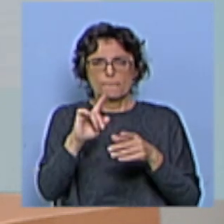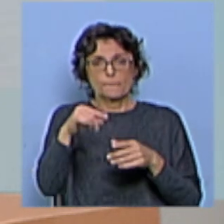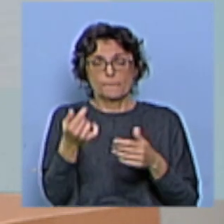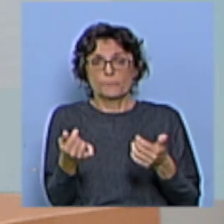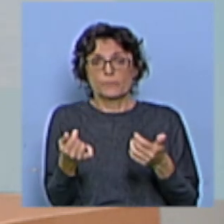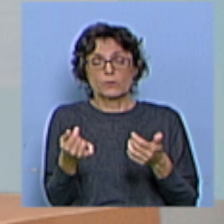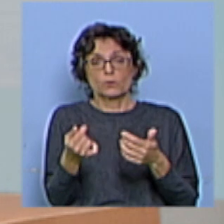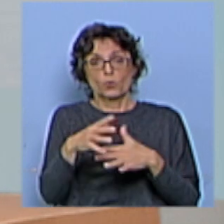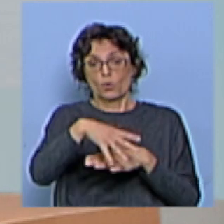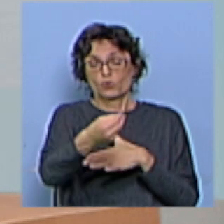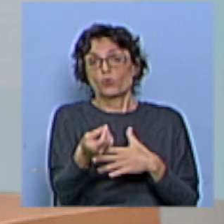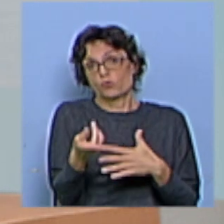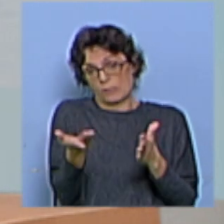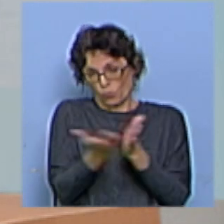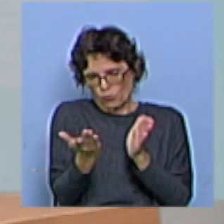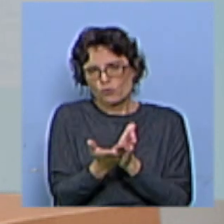conteúdos,